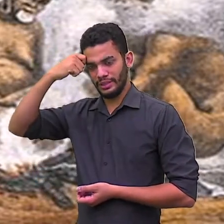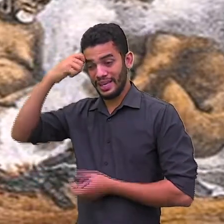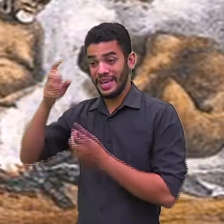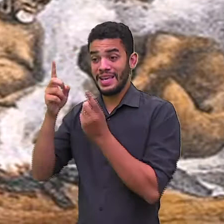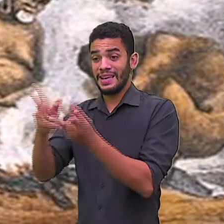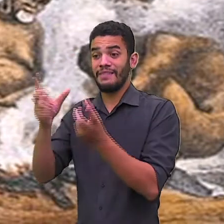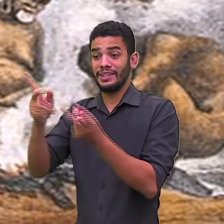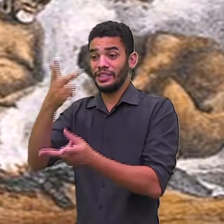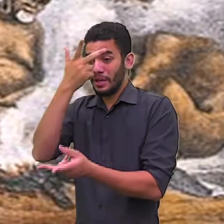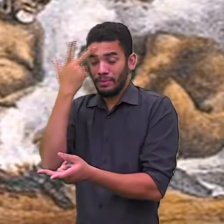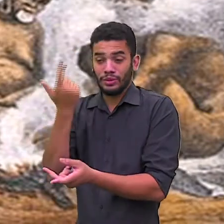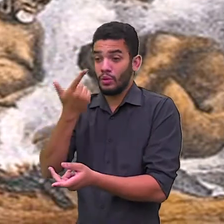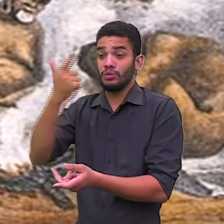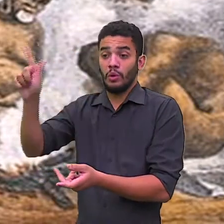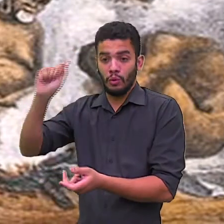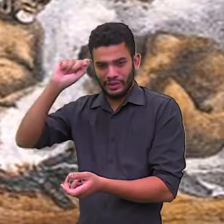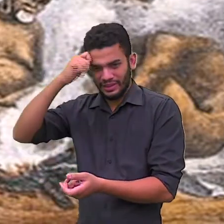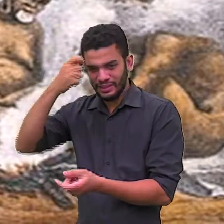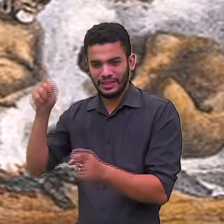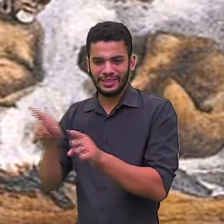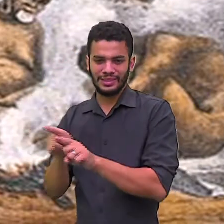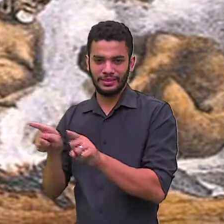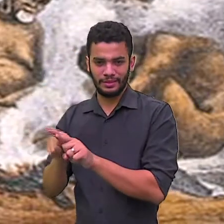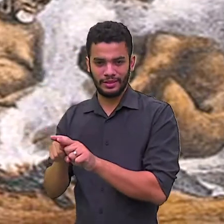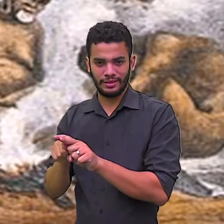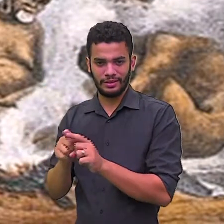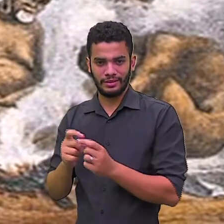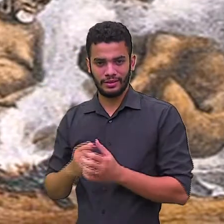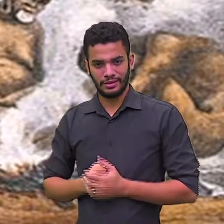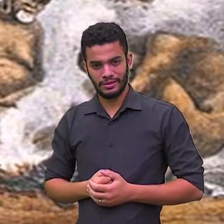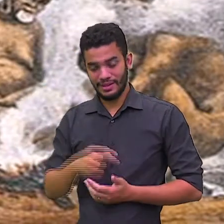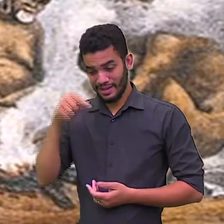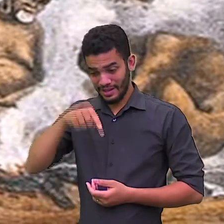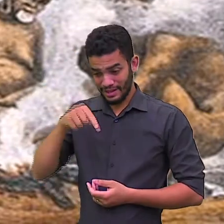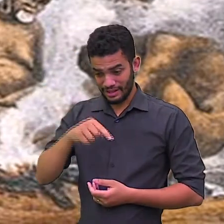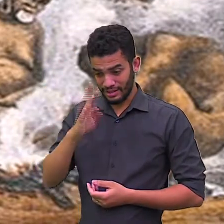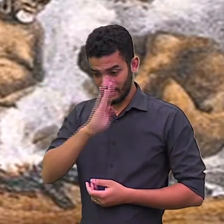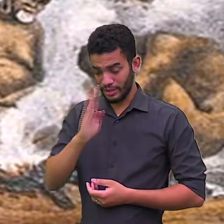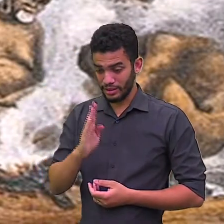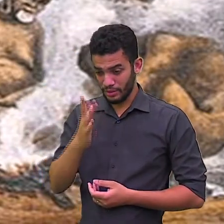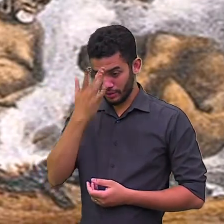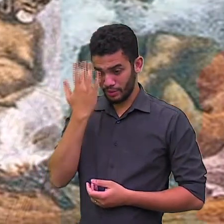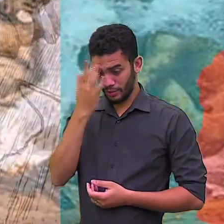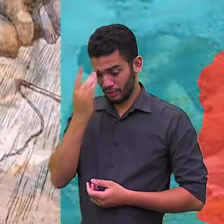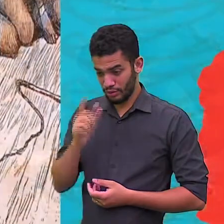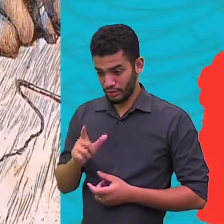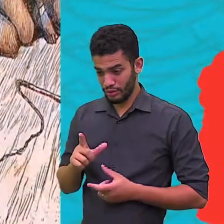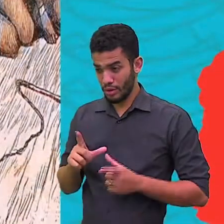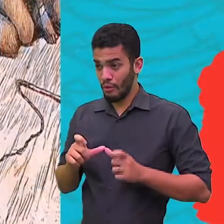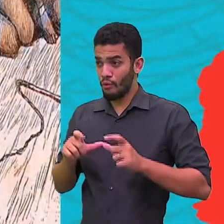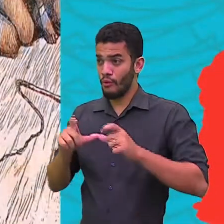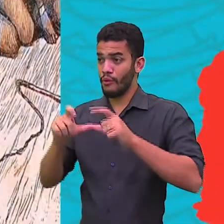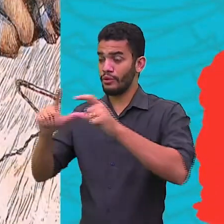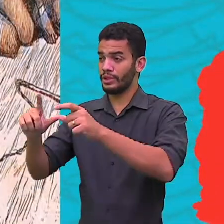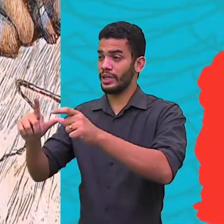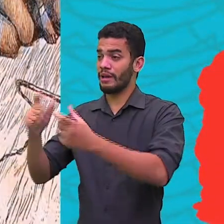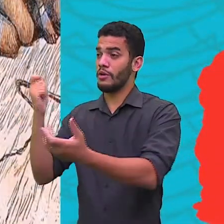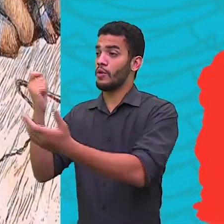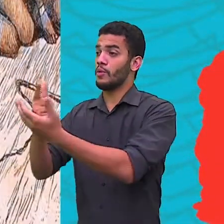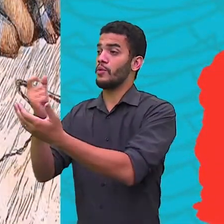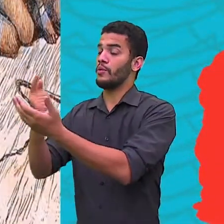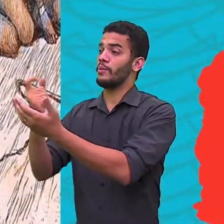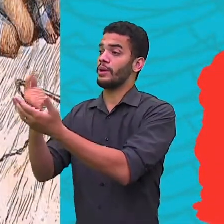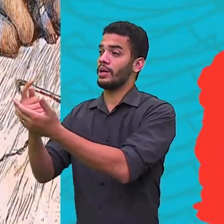produto, o ser humano. O tráfico negreiro fez fortunas ao longo de 3